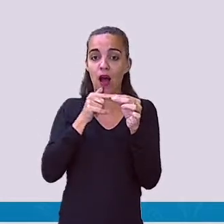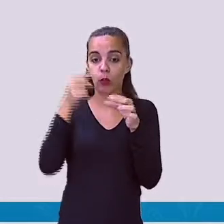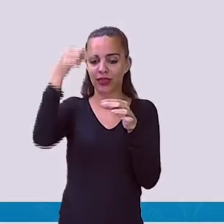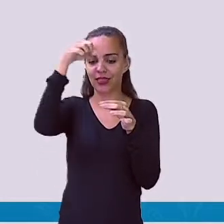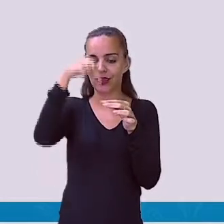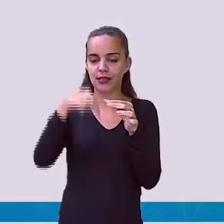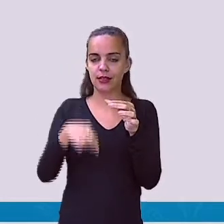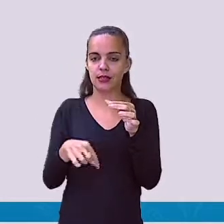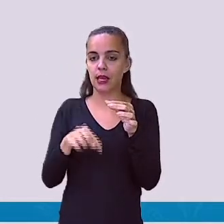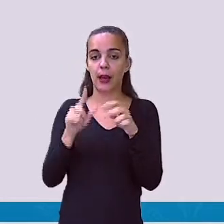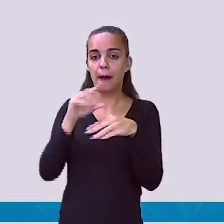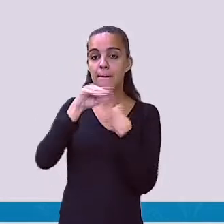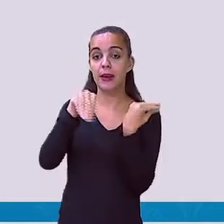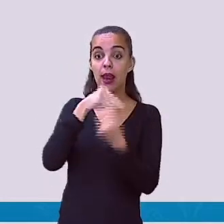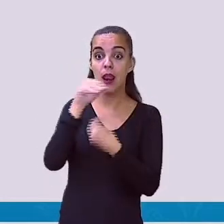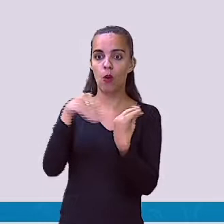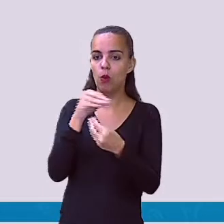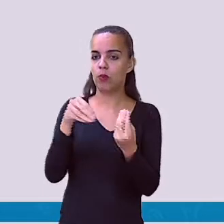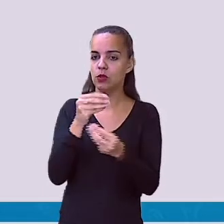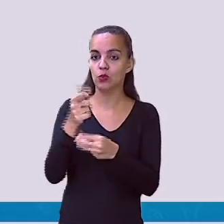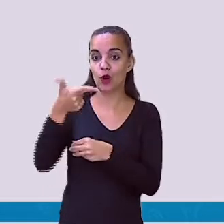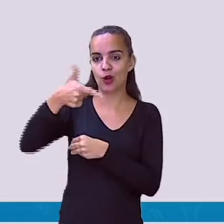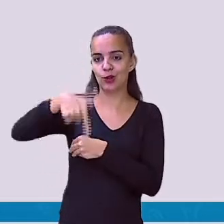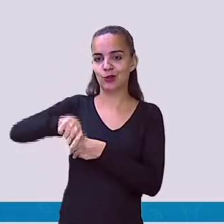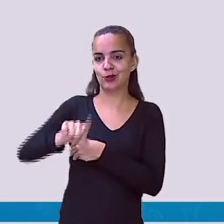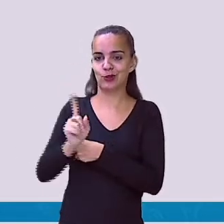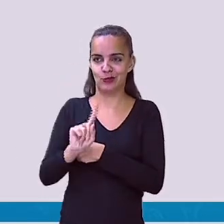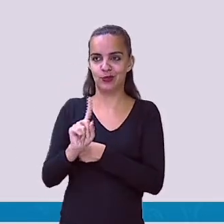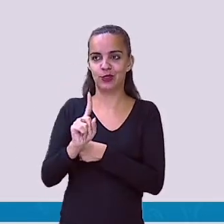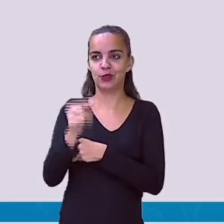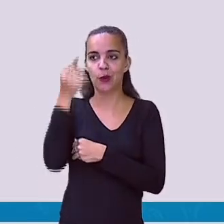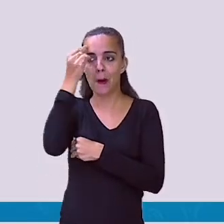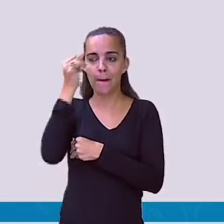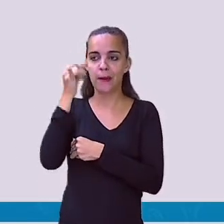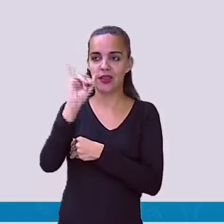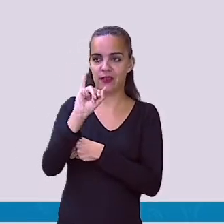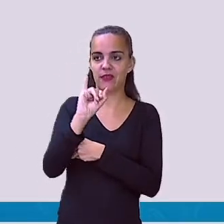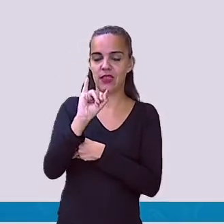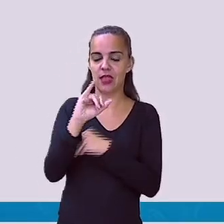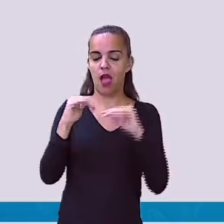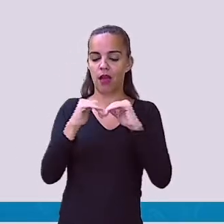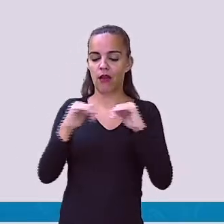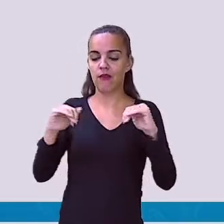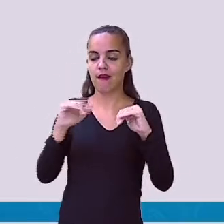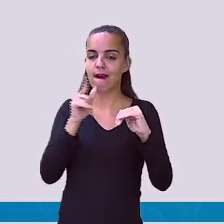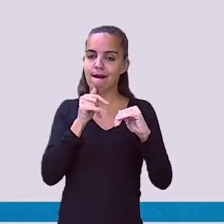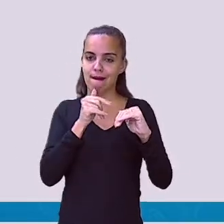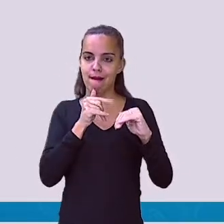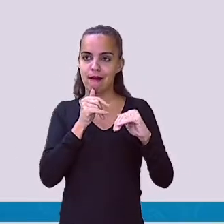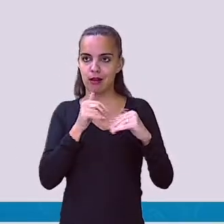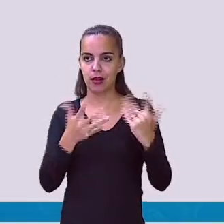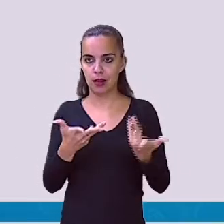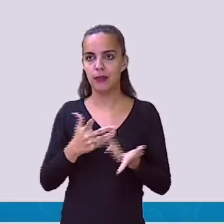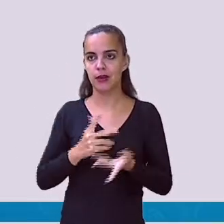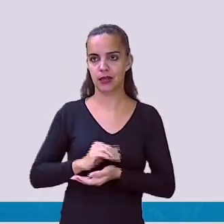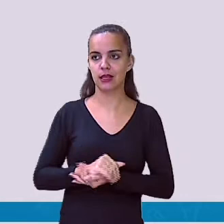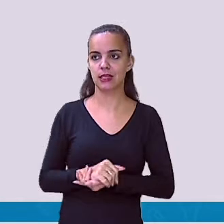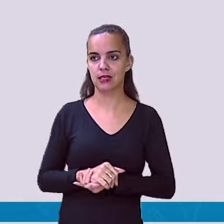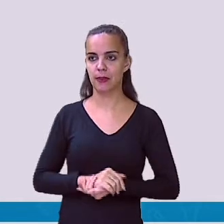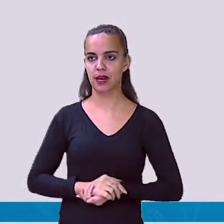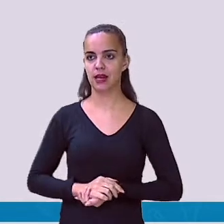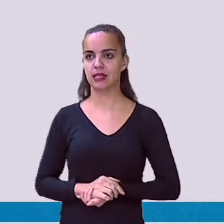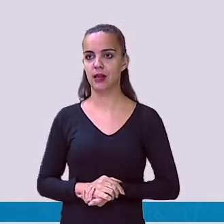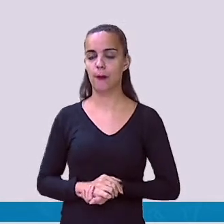água, tá? O líquido decantado será recolhido nesse recipiente e o barro,